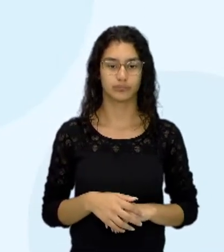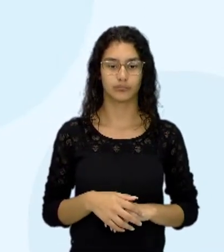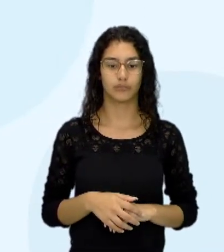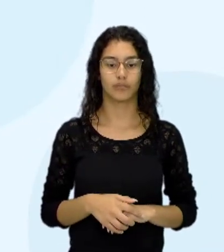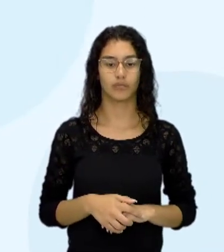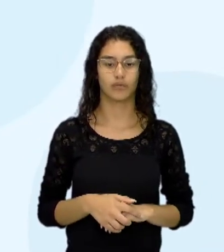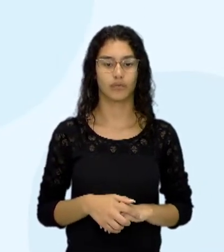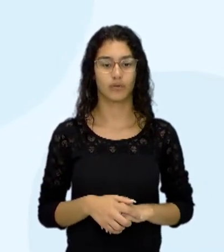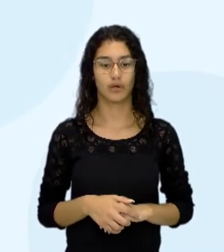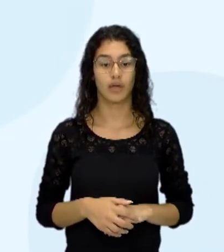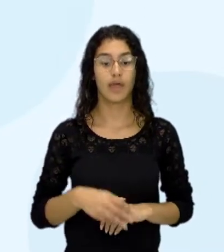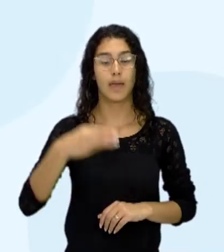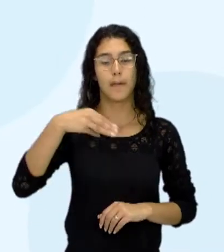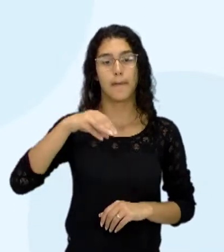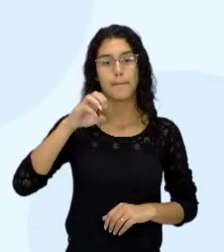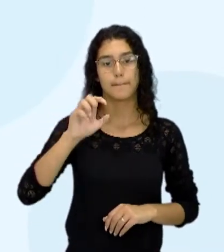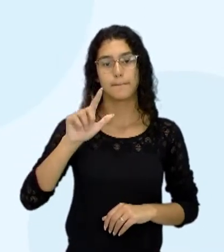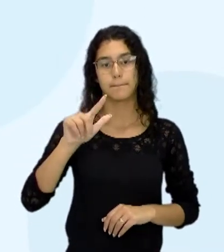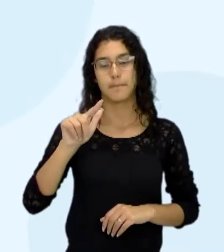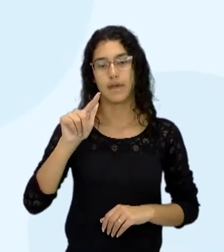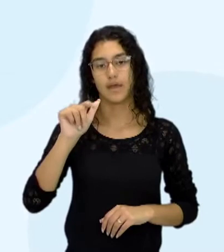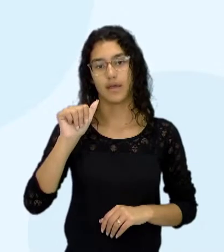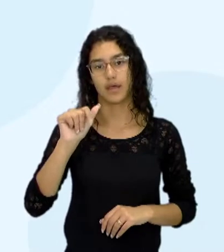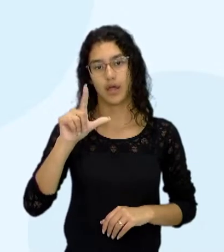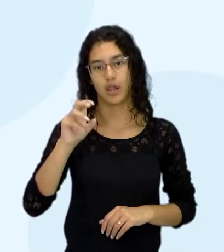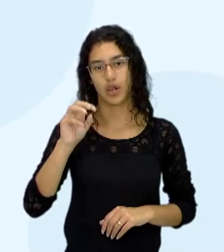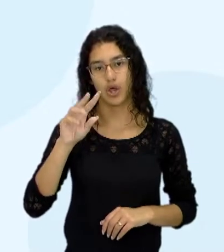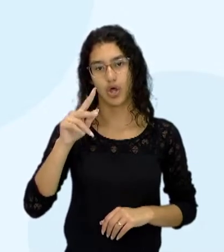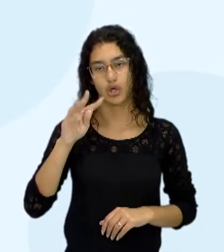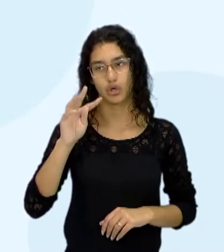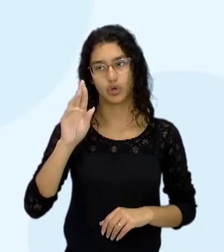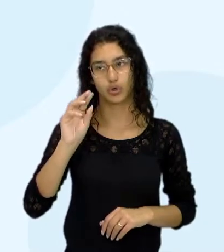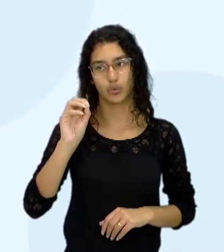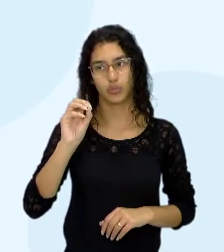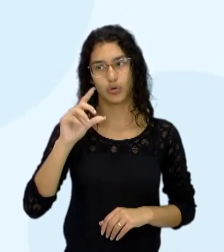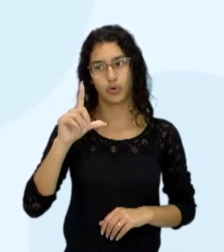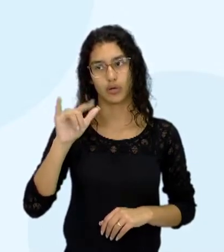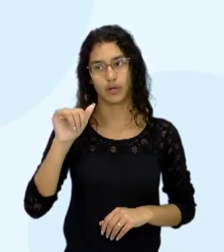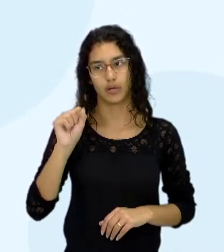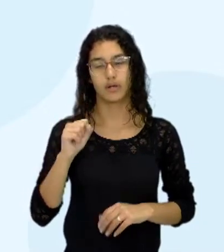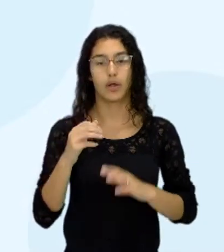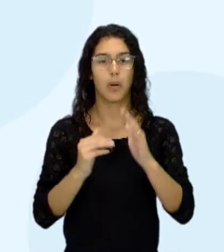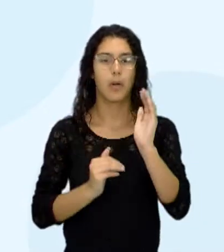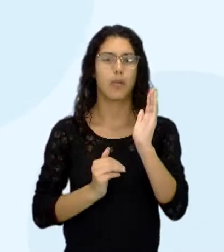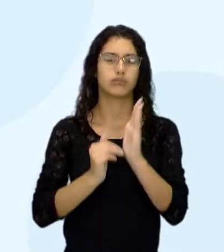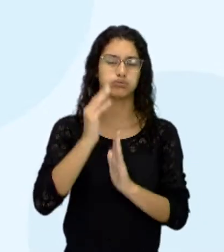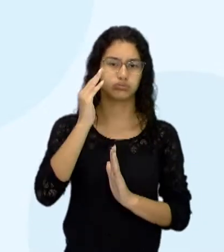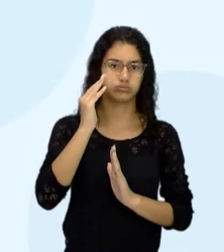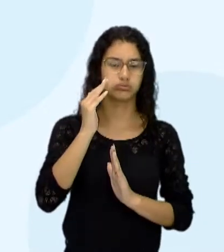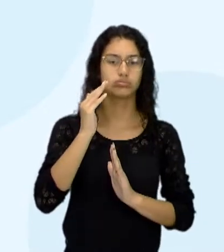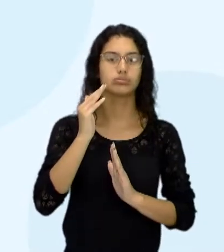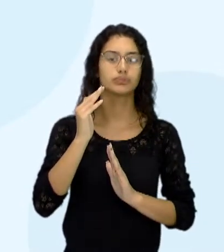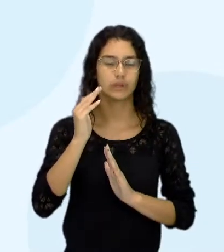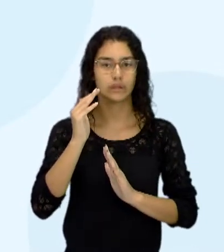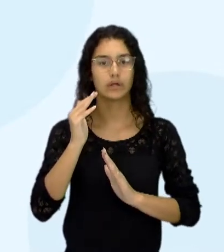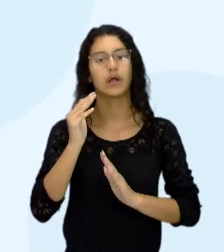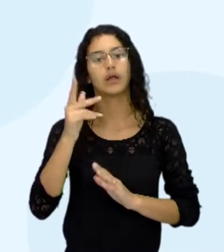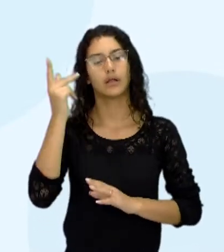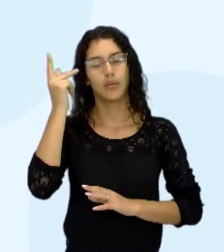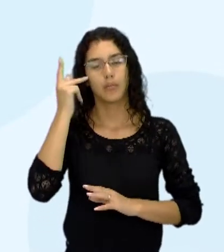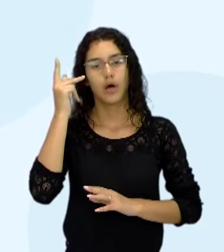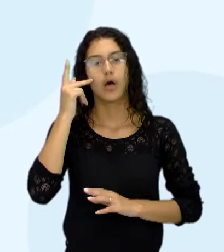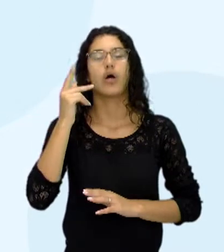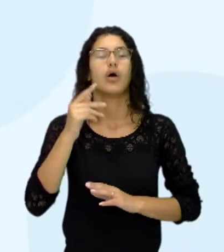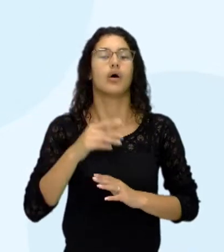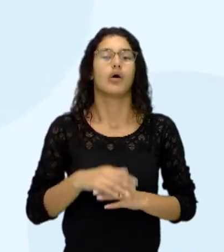uma metrópole, já é megalópole, ou seja, muito grande, é um espaço de densidade muito grande, né, de